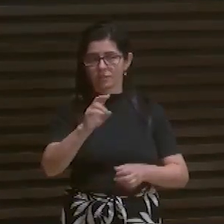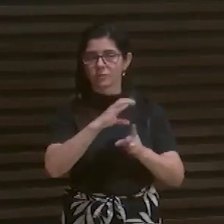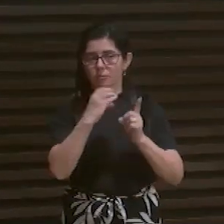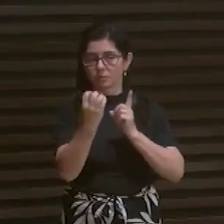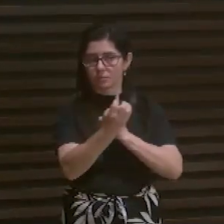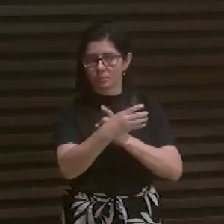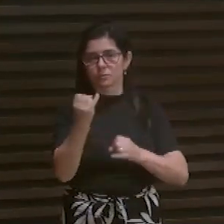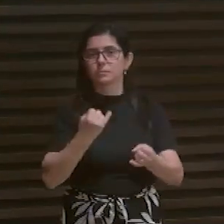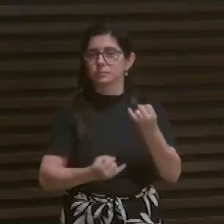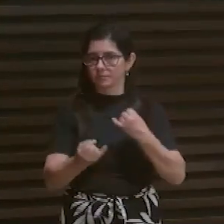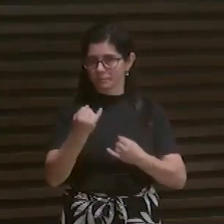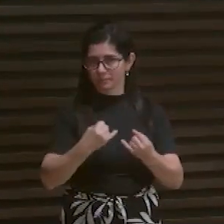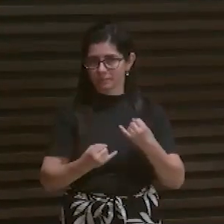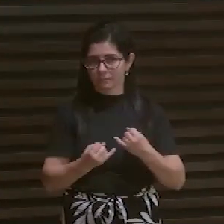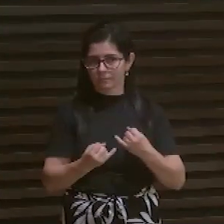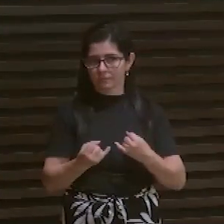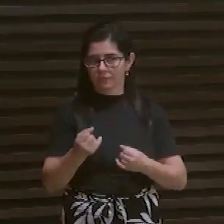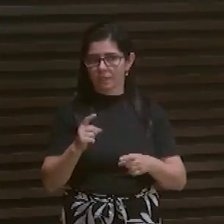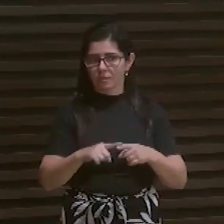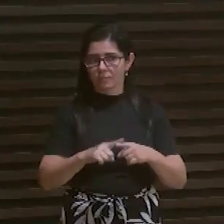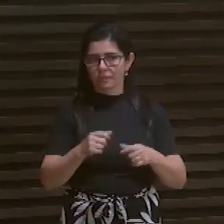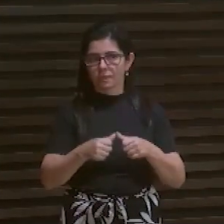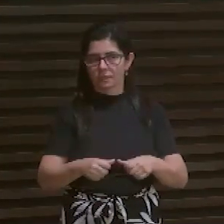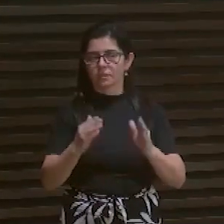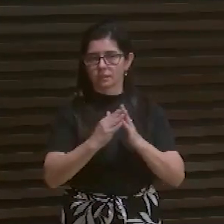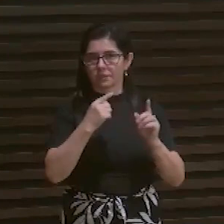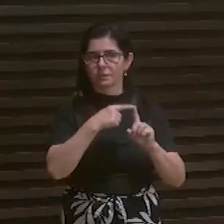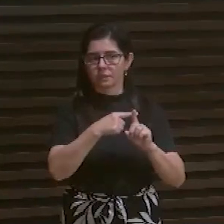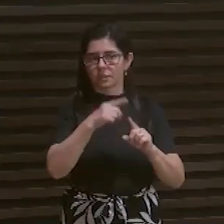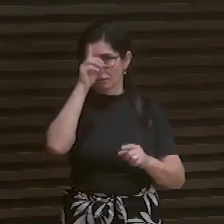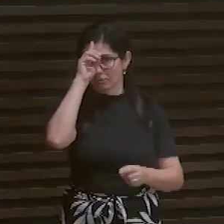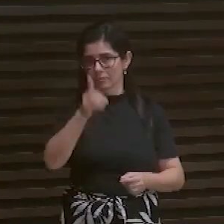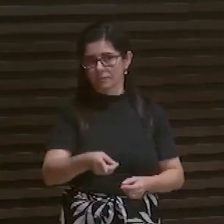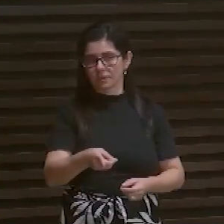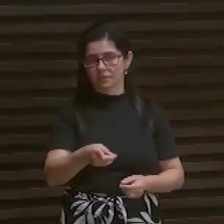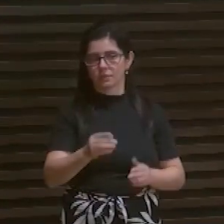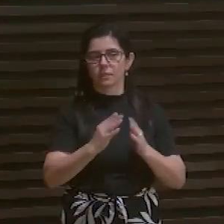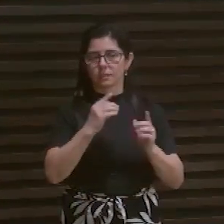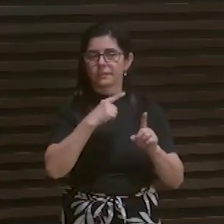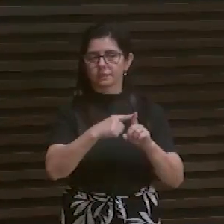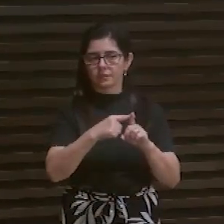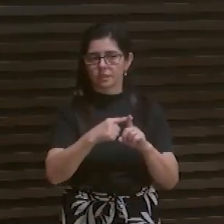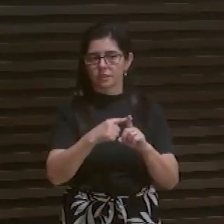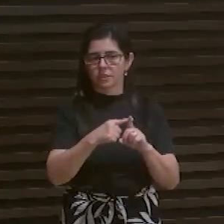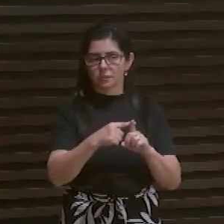na igreja é um mandamento do Senhor. É na igreja que nós somos confrontados. É na igreja que nós